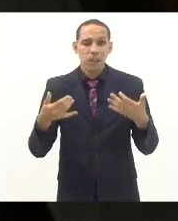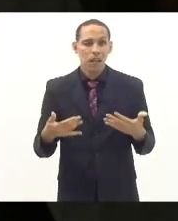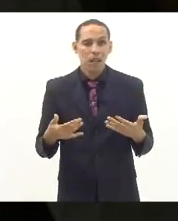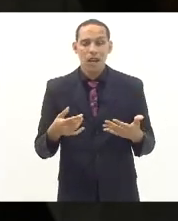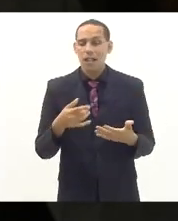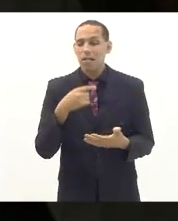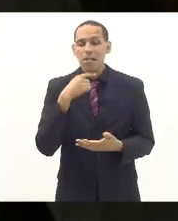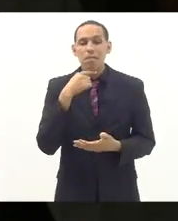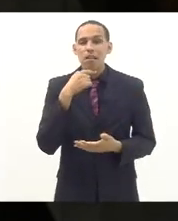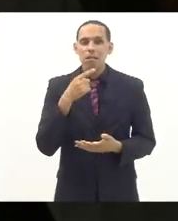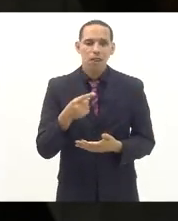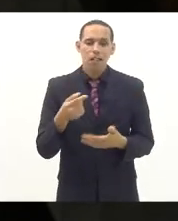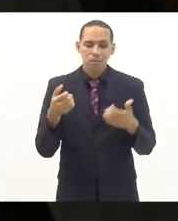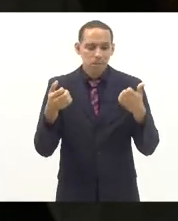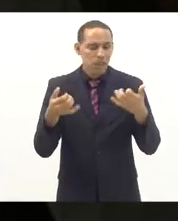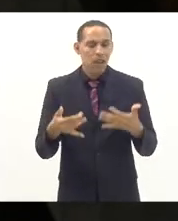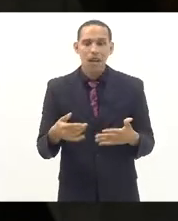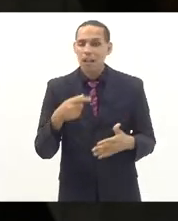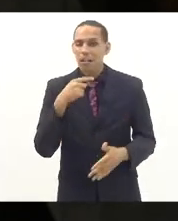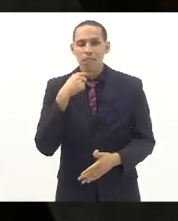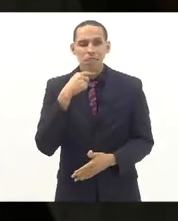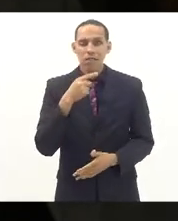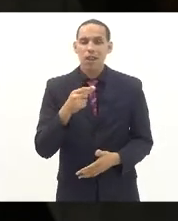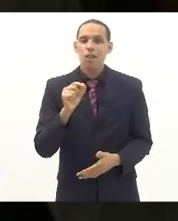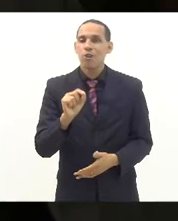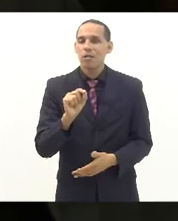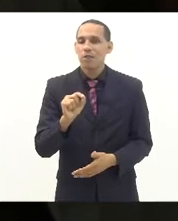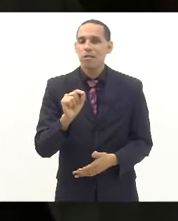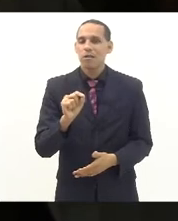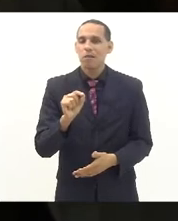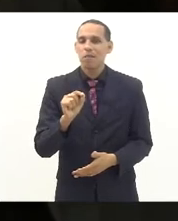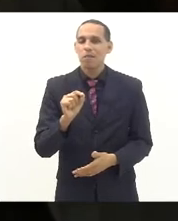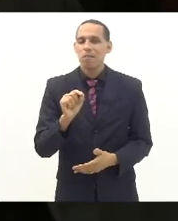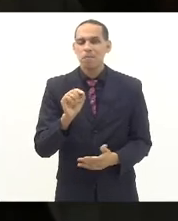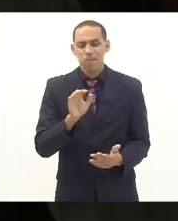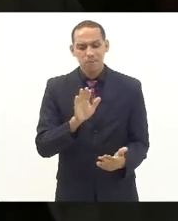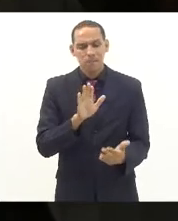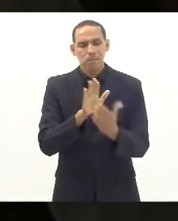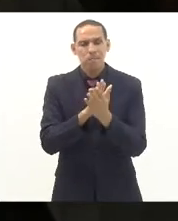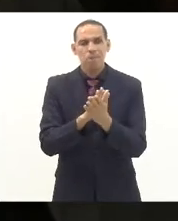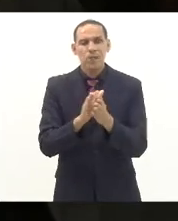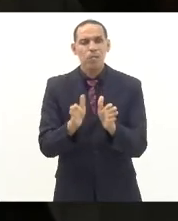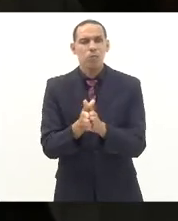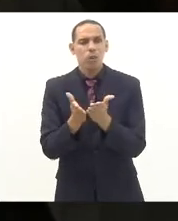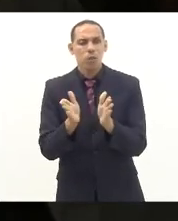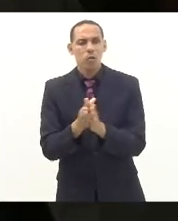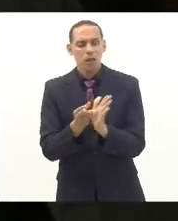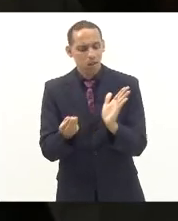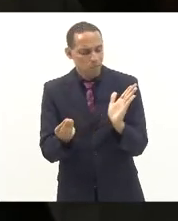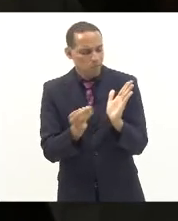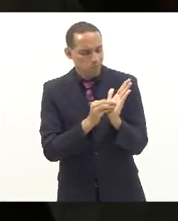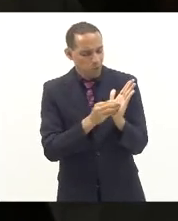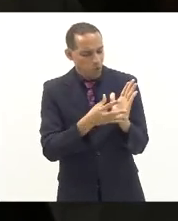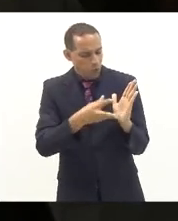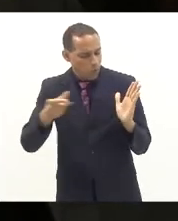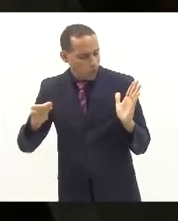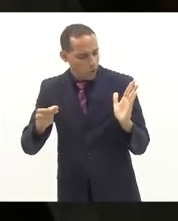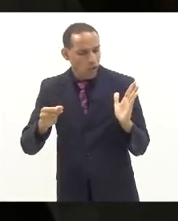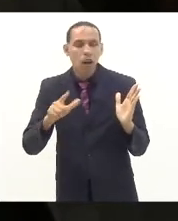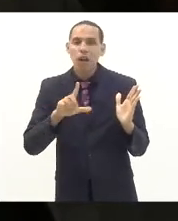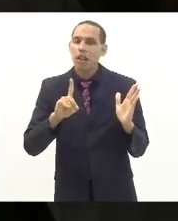é absolutamente inexplicável que o eixo de enfrentamento à pobreza desapareça da